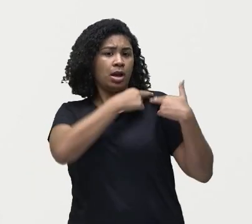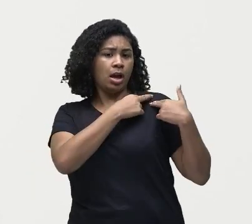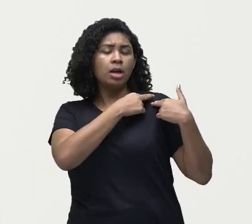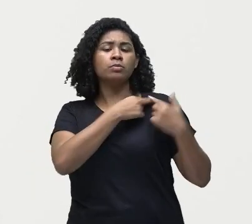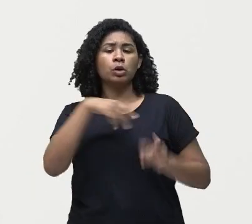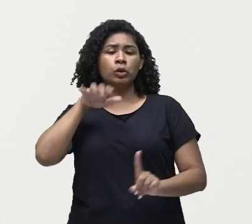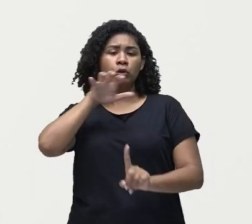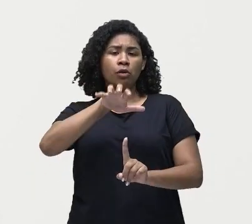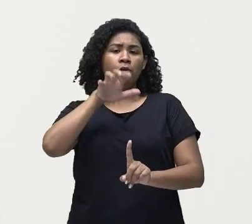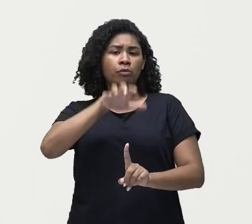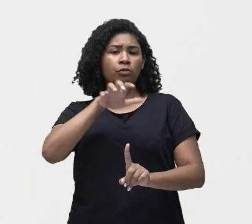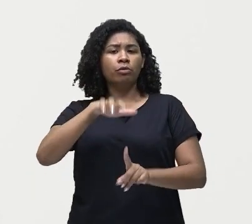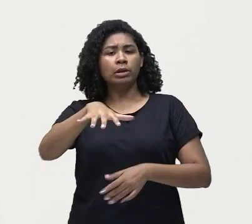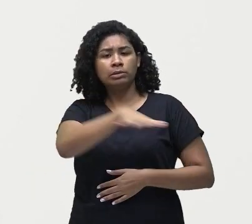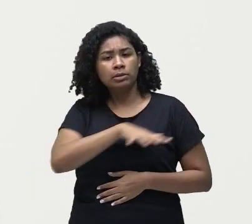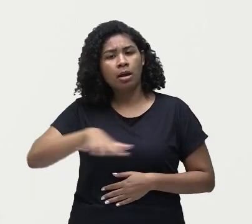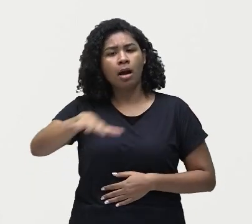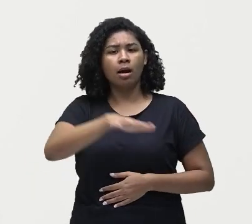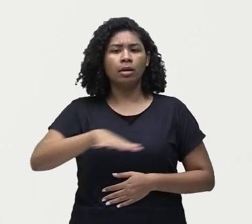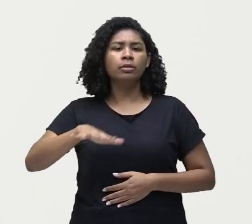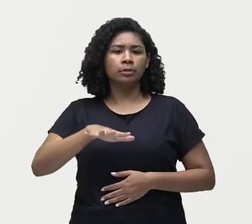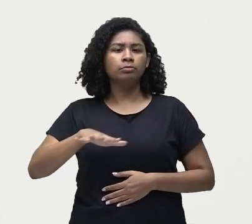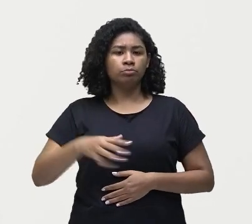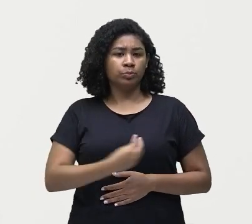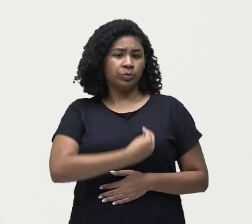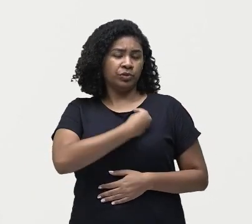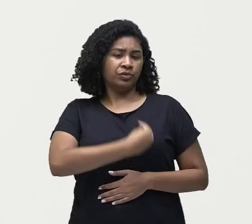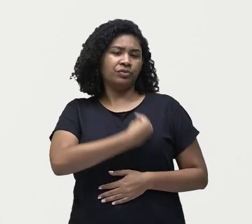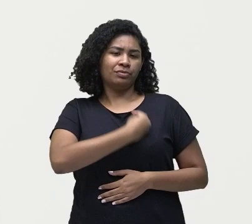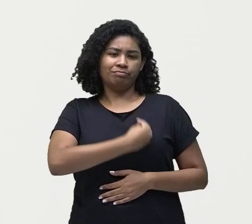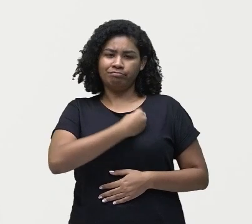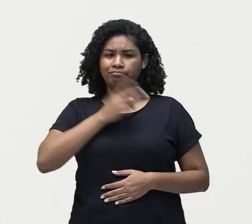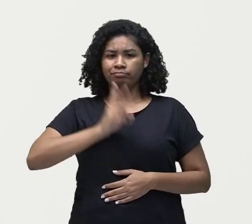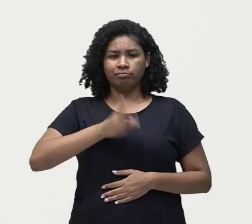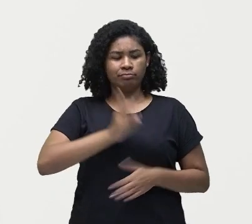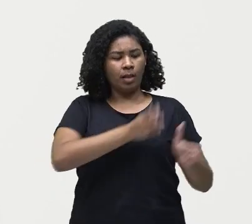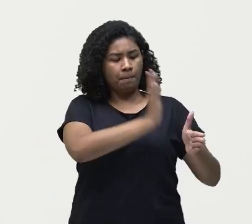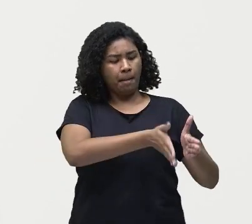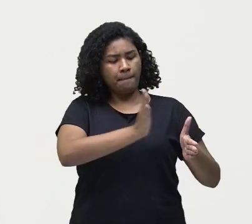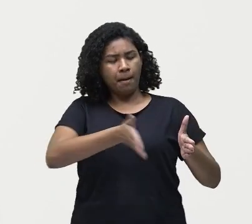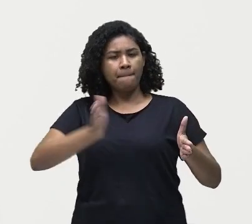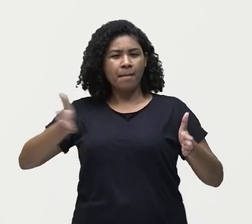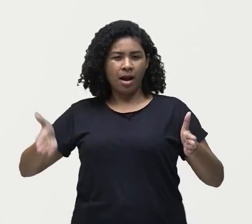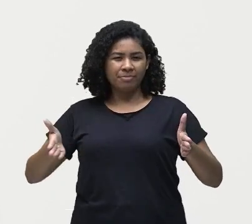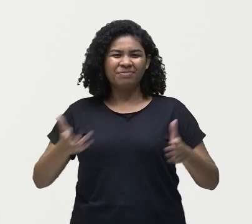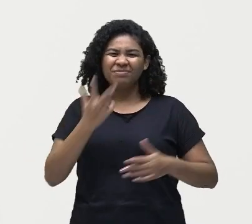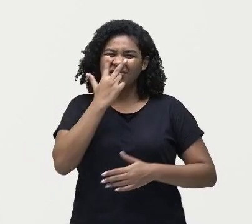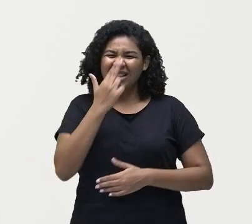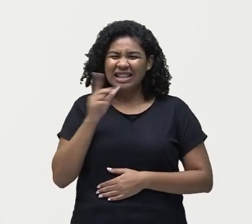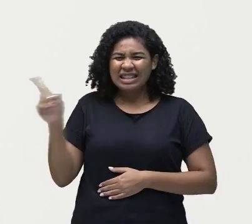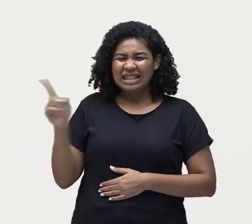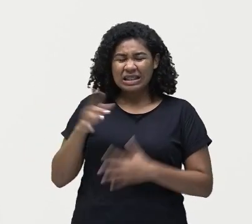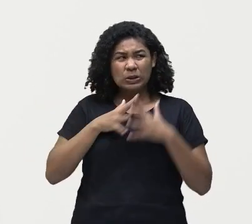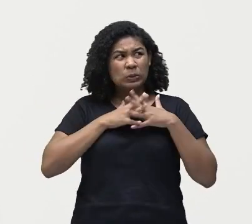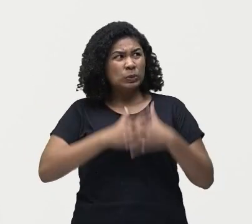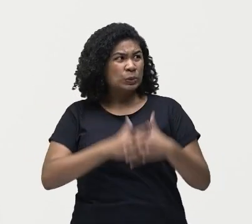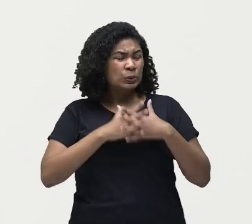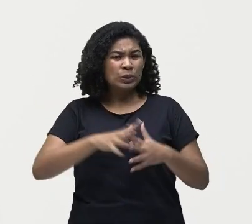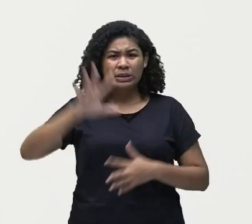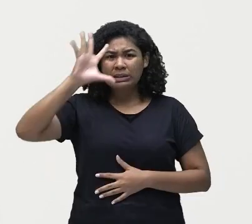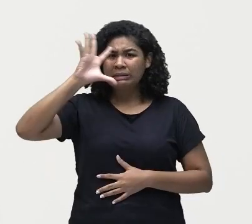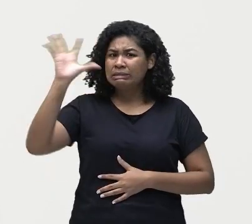nas atividades dos seres do nível subsequente. Parece bastante confuso, né, professora? Eu